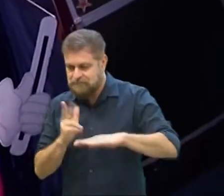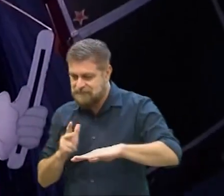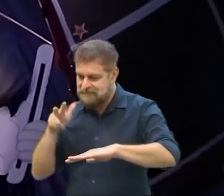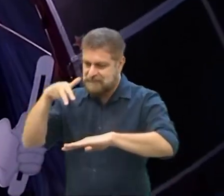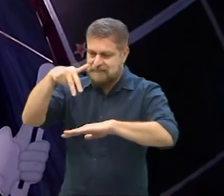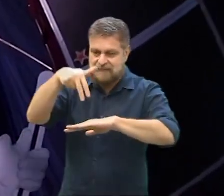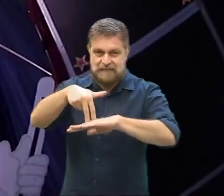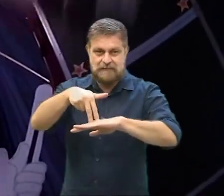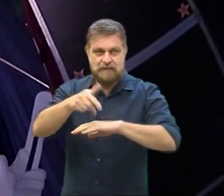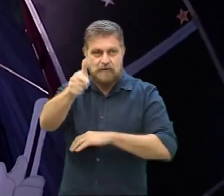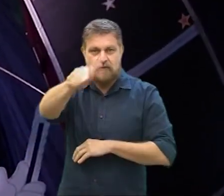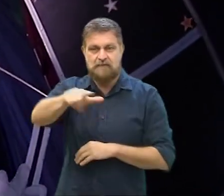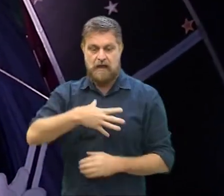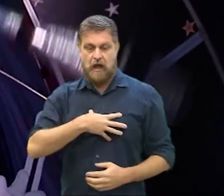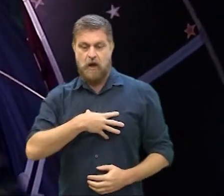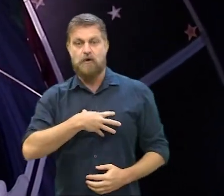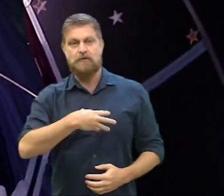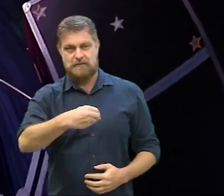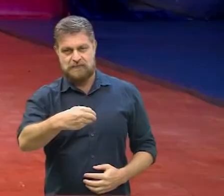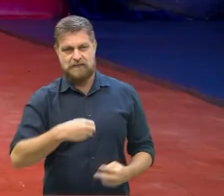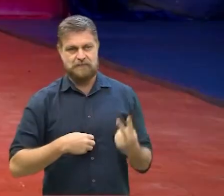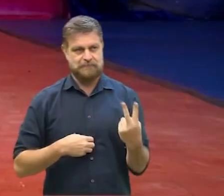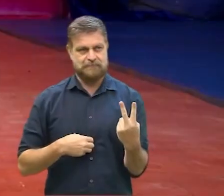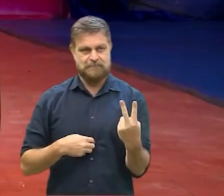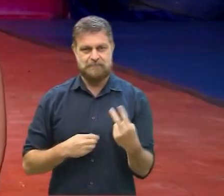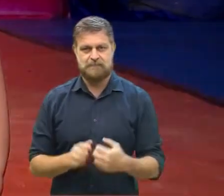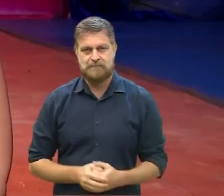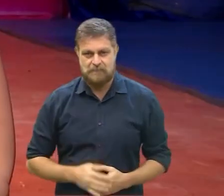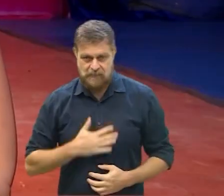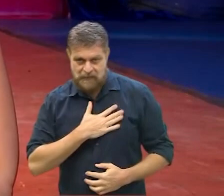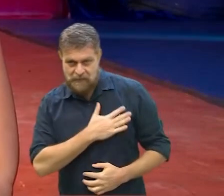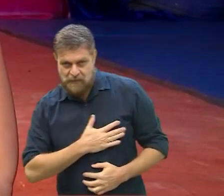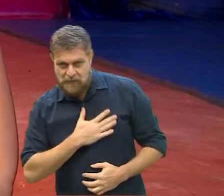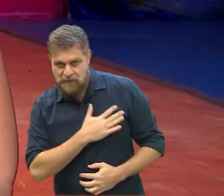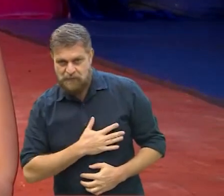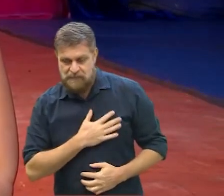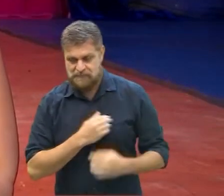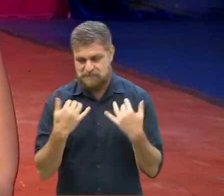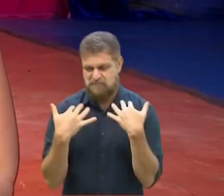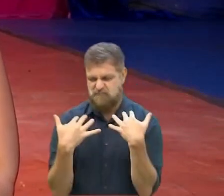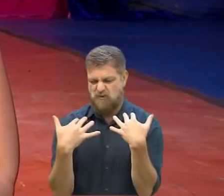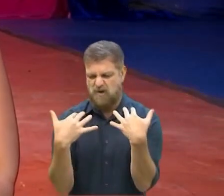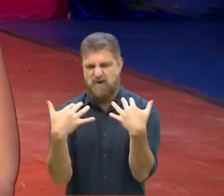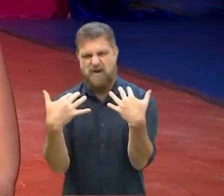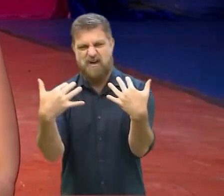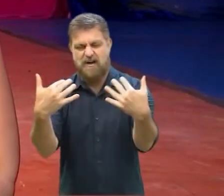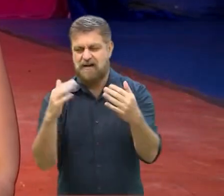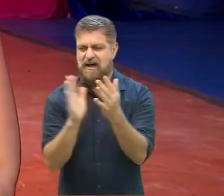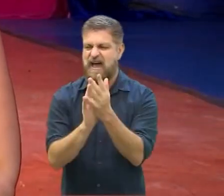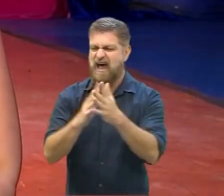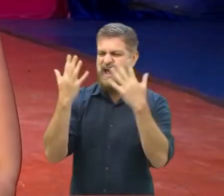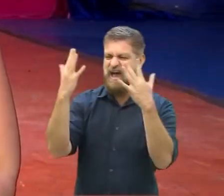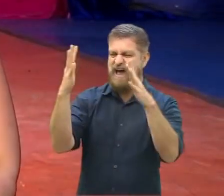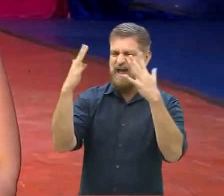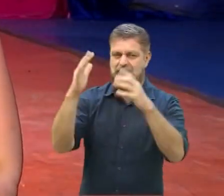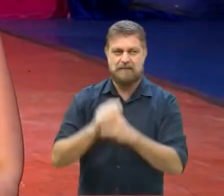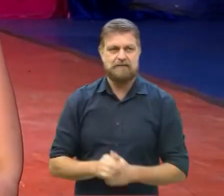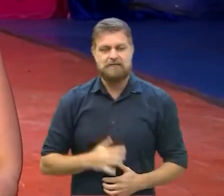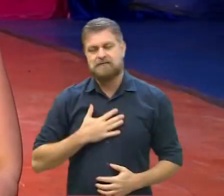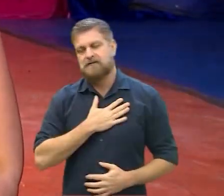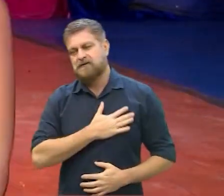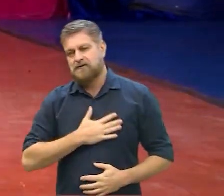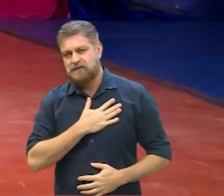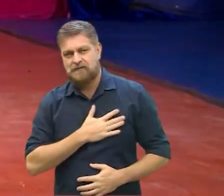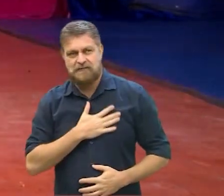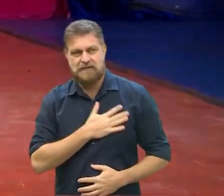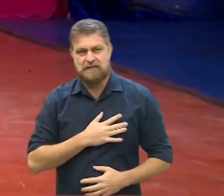palco novamente são os filhos deles. Você gosta quando a plateia tá cheia, todo mundo batendo palma? Gosto,